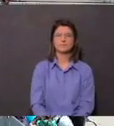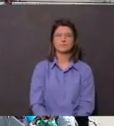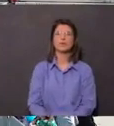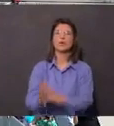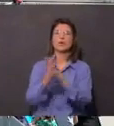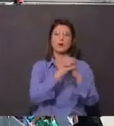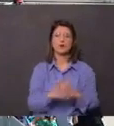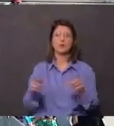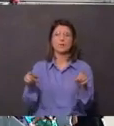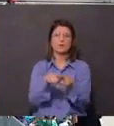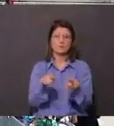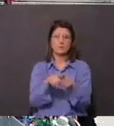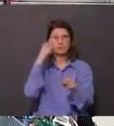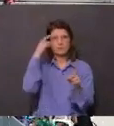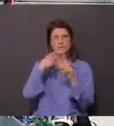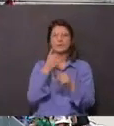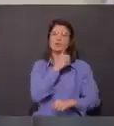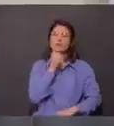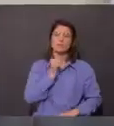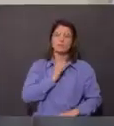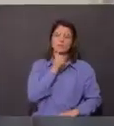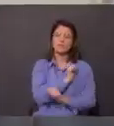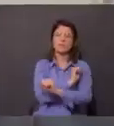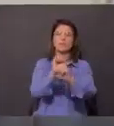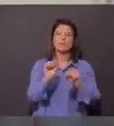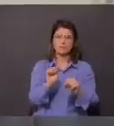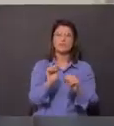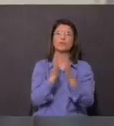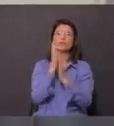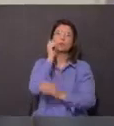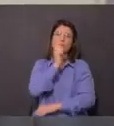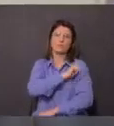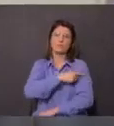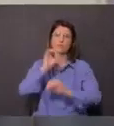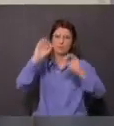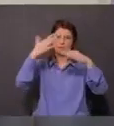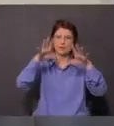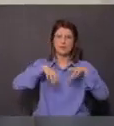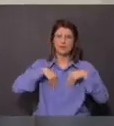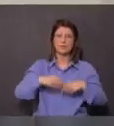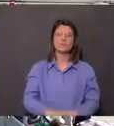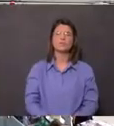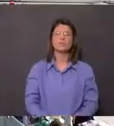Orai, irmãos, para que o meu e vosso sacrifício seja aceito por Deus Pai Todo-Poderoso.